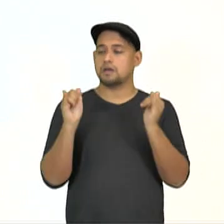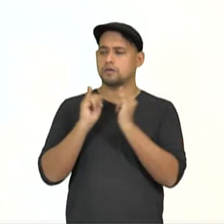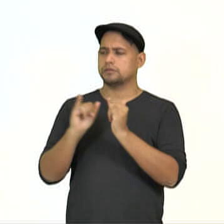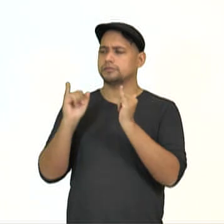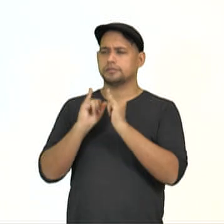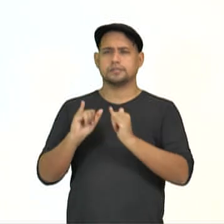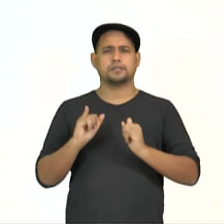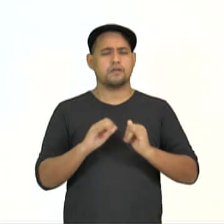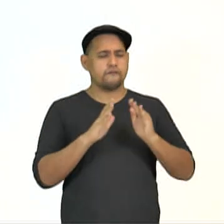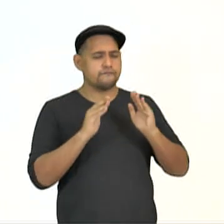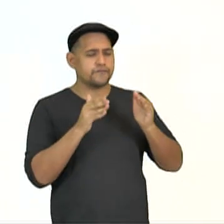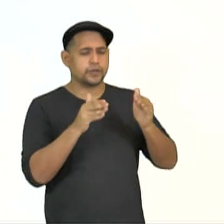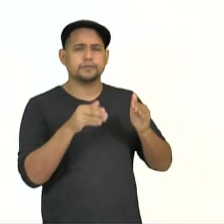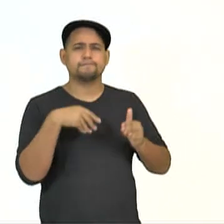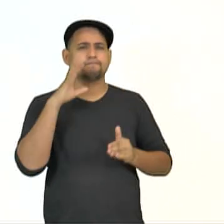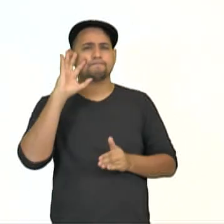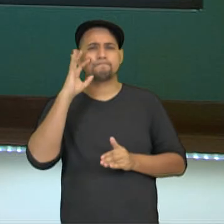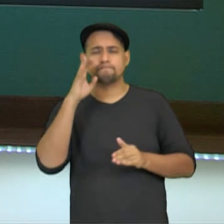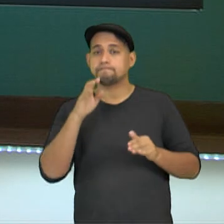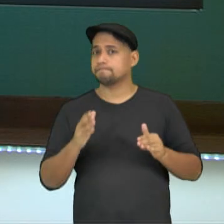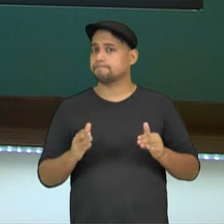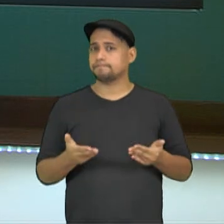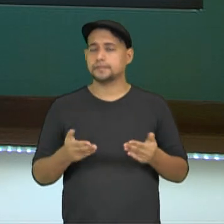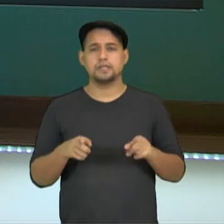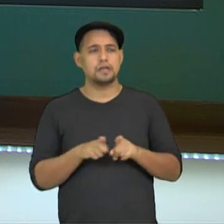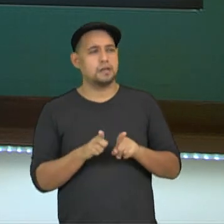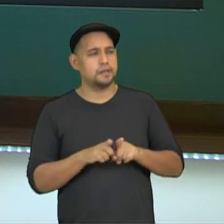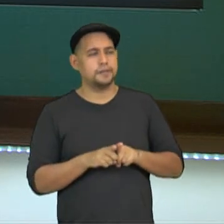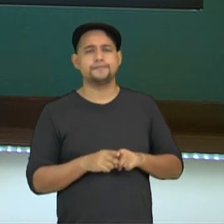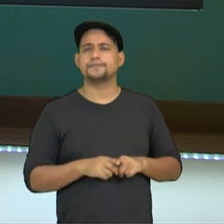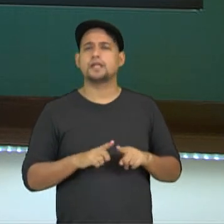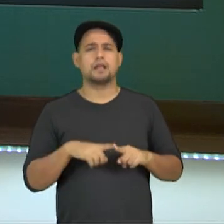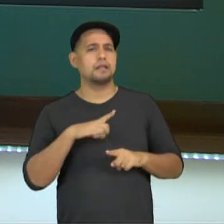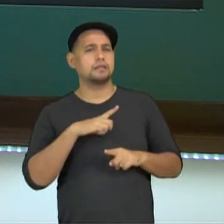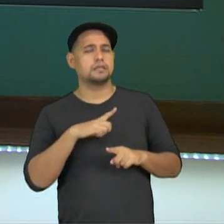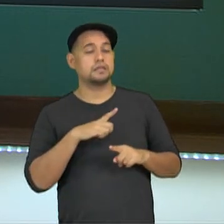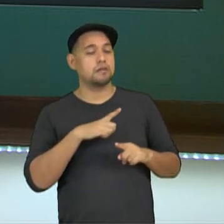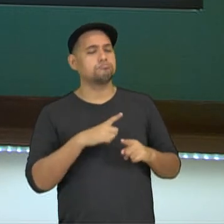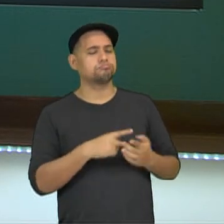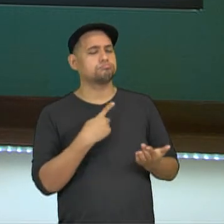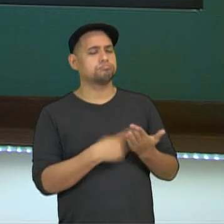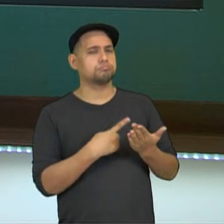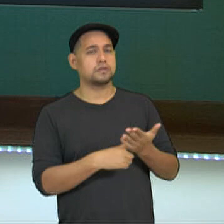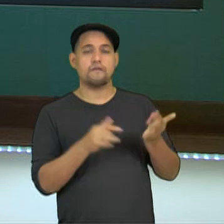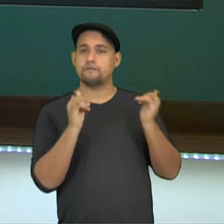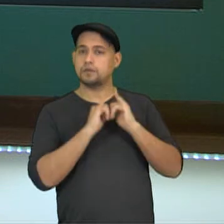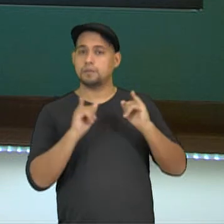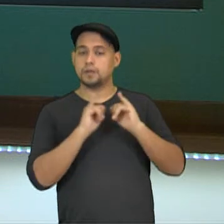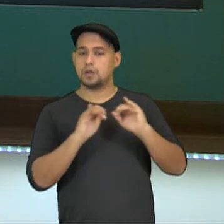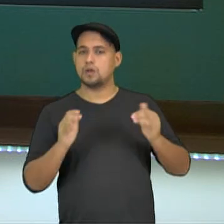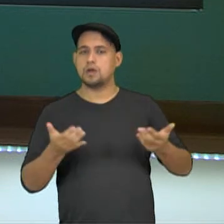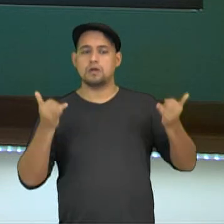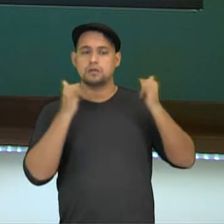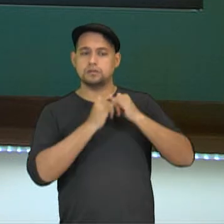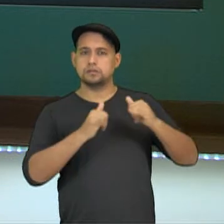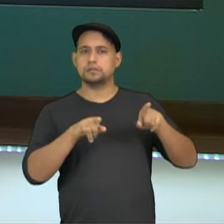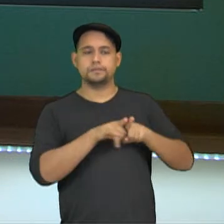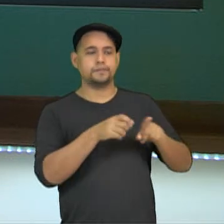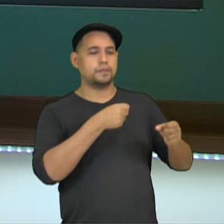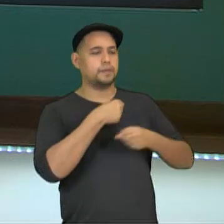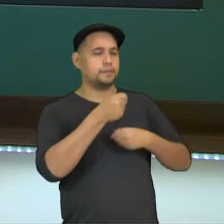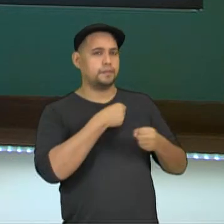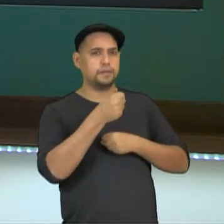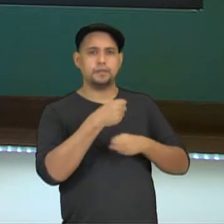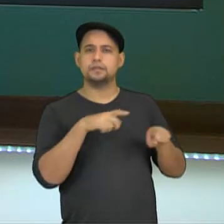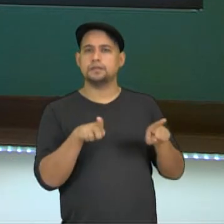ela é centrada no que está acontecendo agora, na atualidade, ela tem esse compromisso. Tanto a notícia quanto a reportagem também